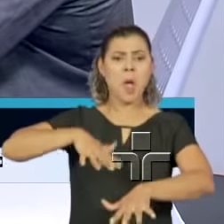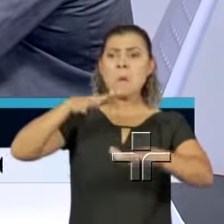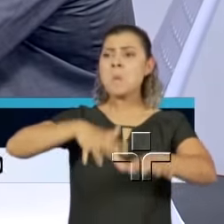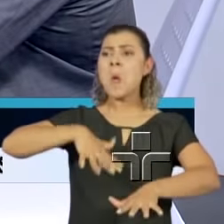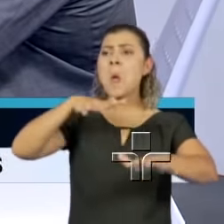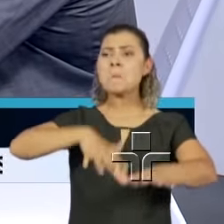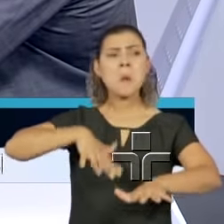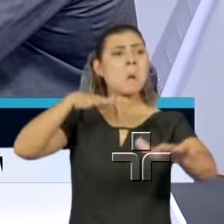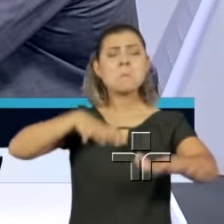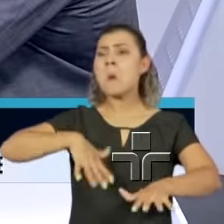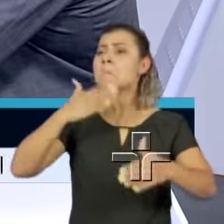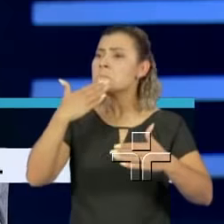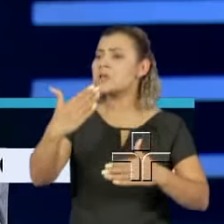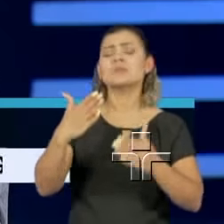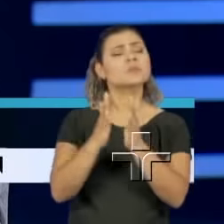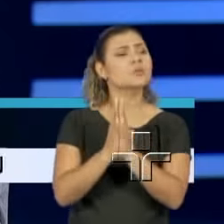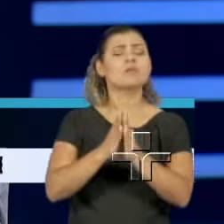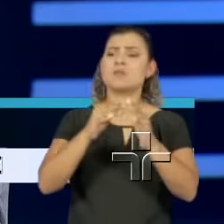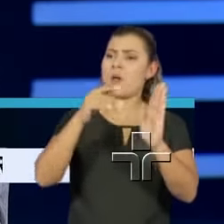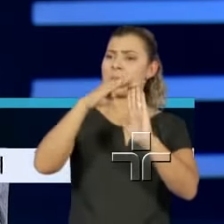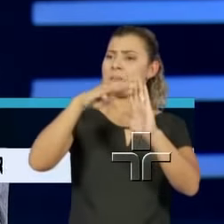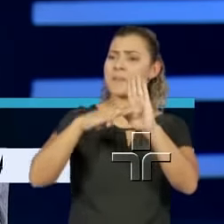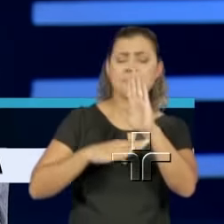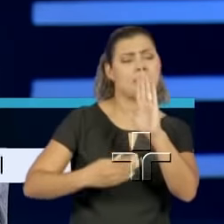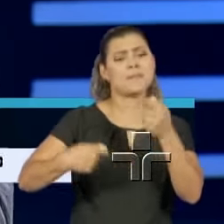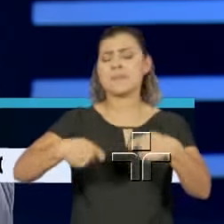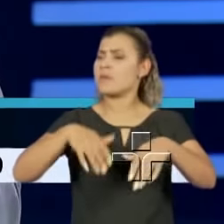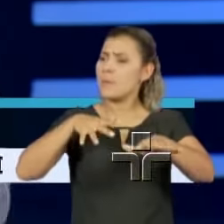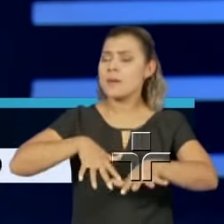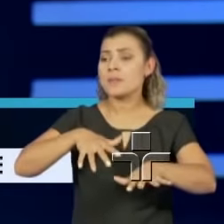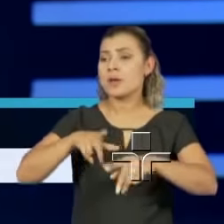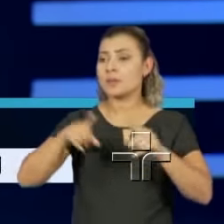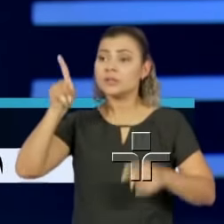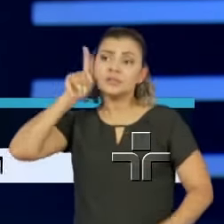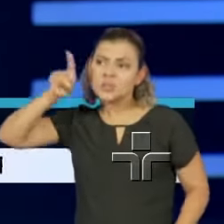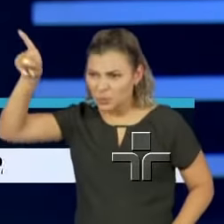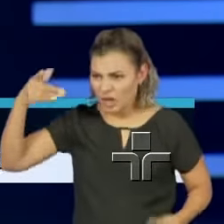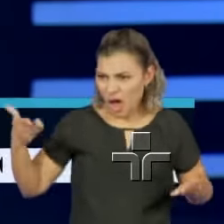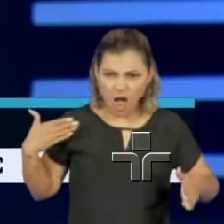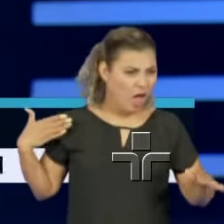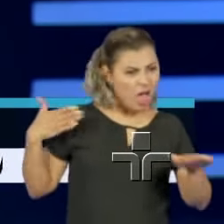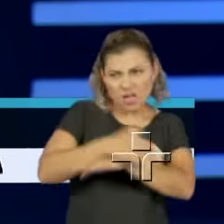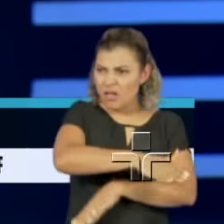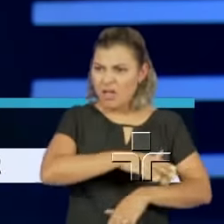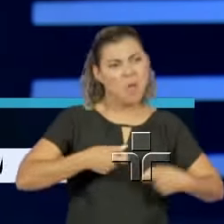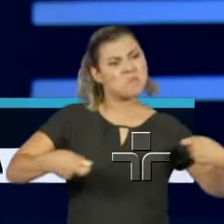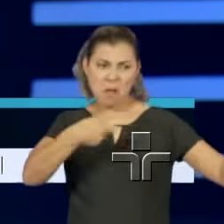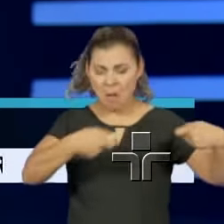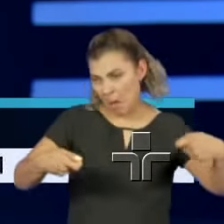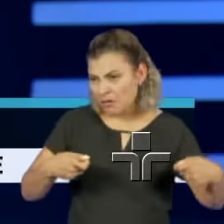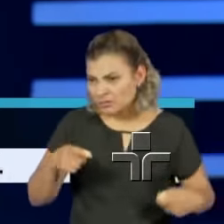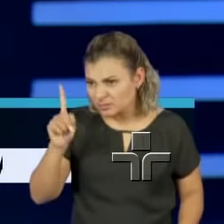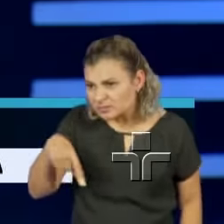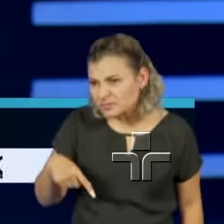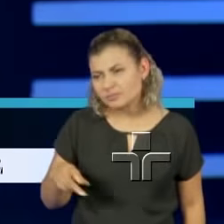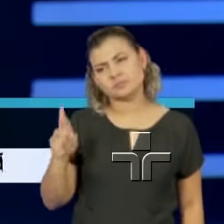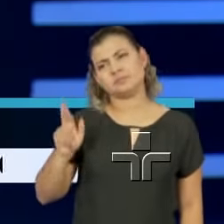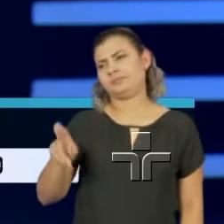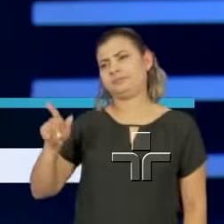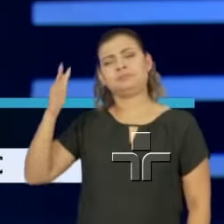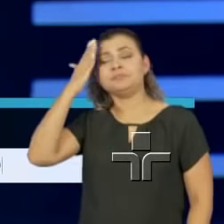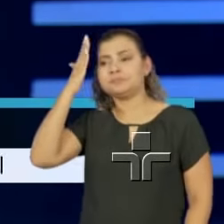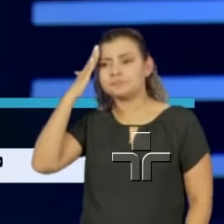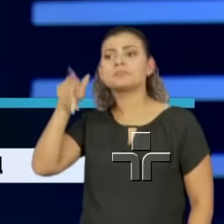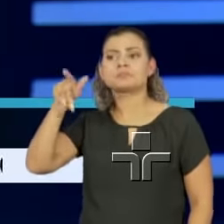e solicitando algumas condições, e os Estados Unidos não podem entrar num conflito dessa natureza, que ele sabe que ele